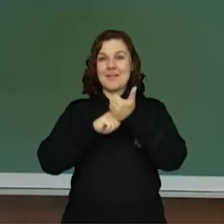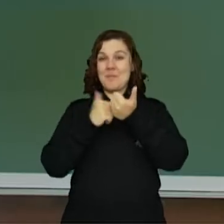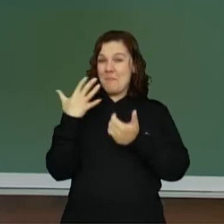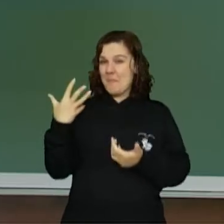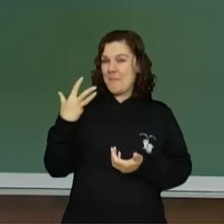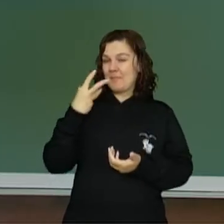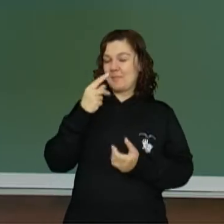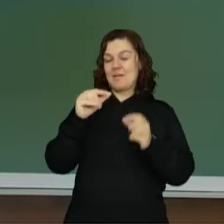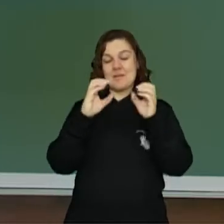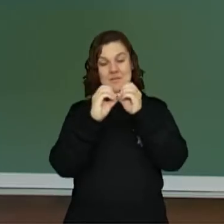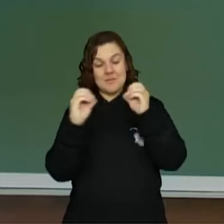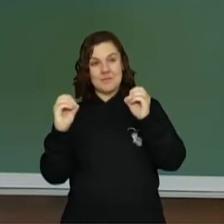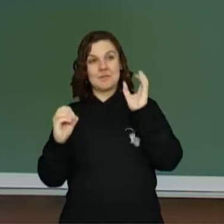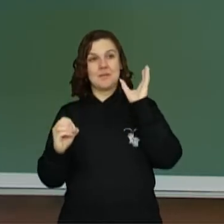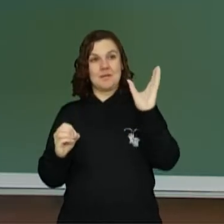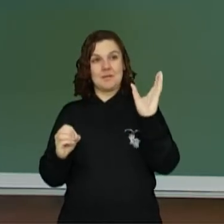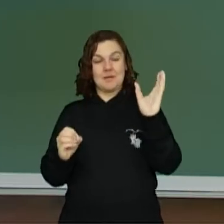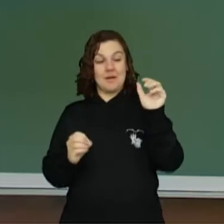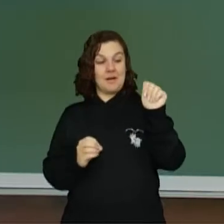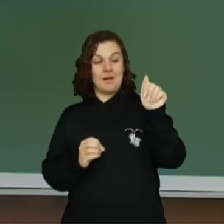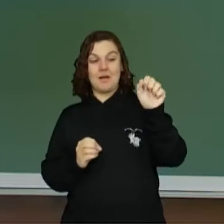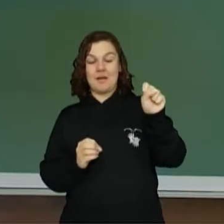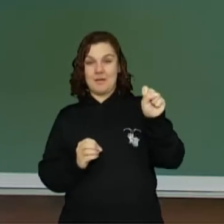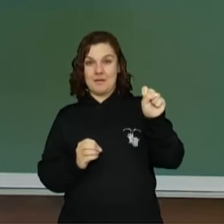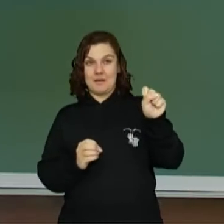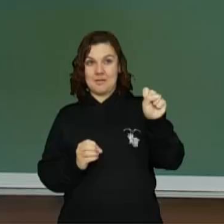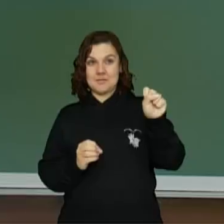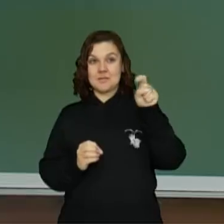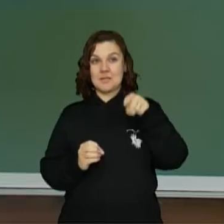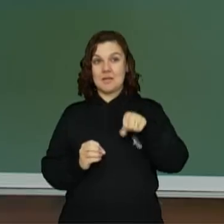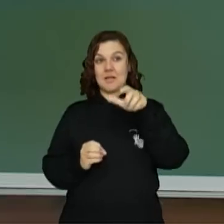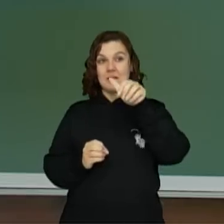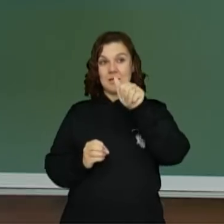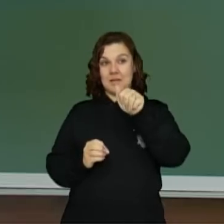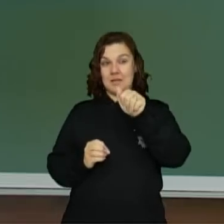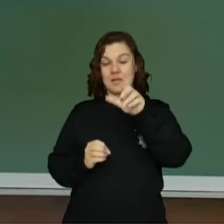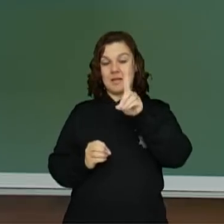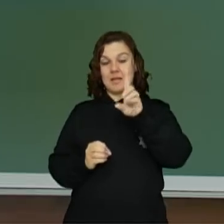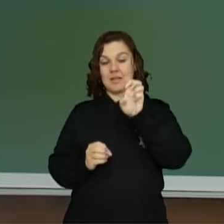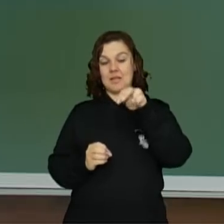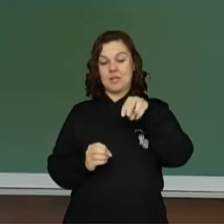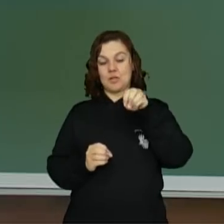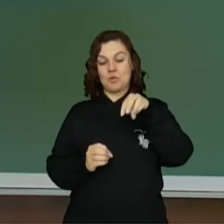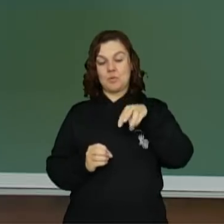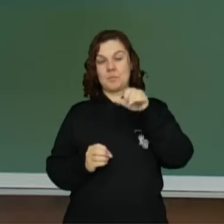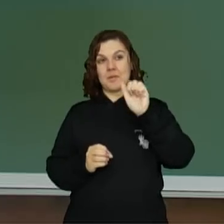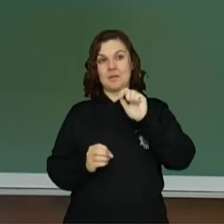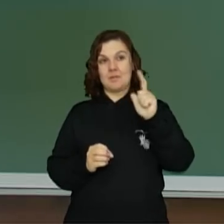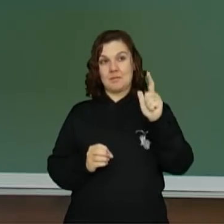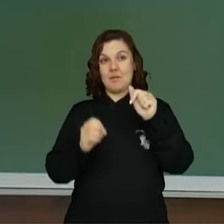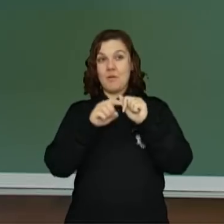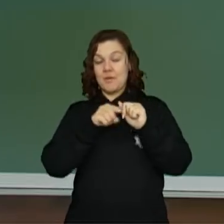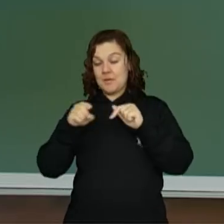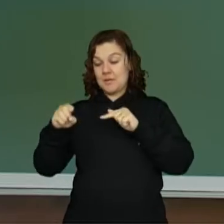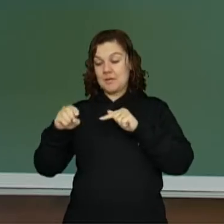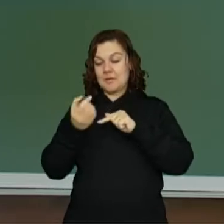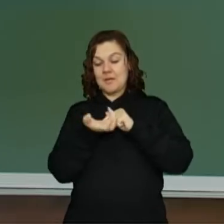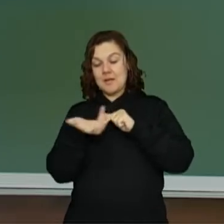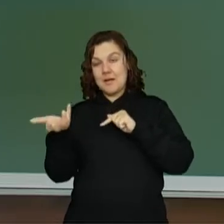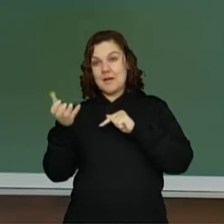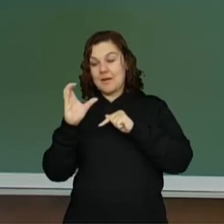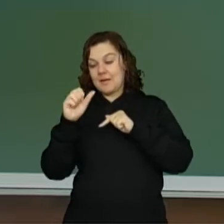embeleza essa oração. Então, é o meu adjunto adenominal as flores e